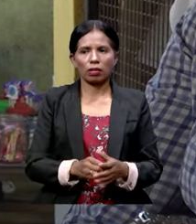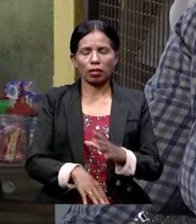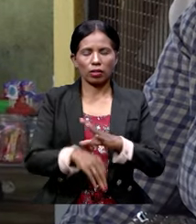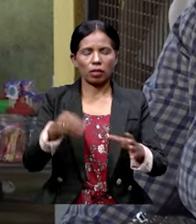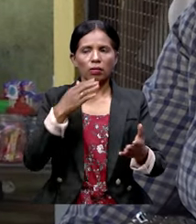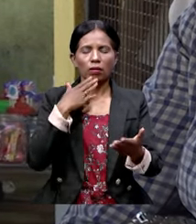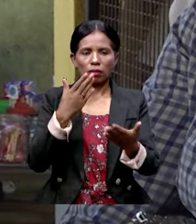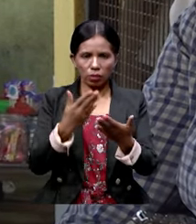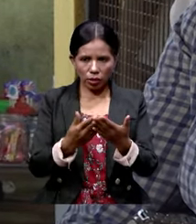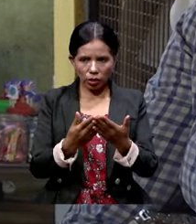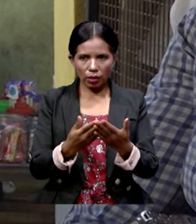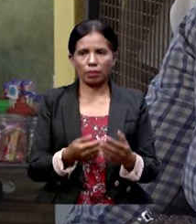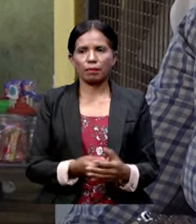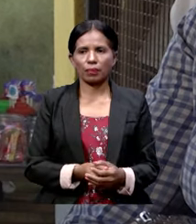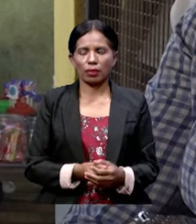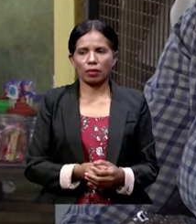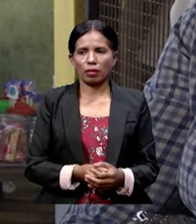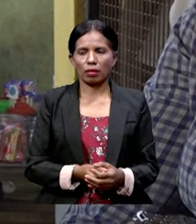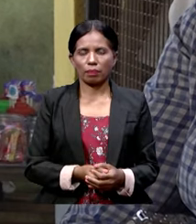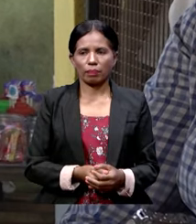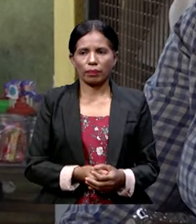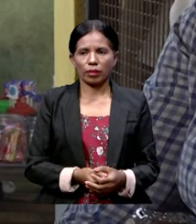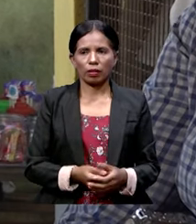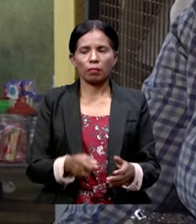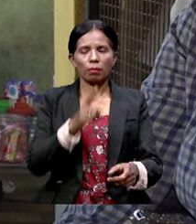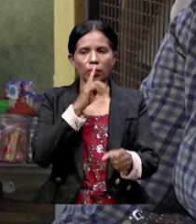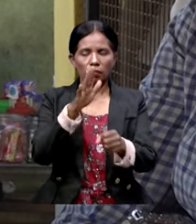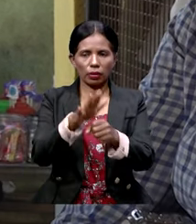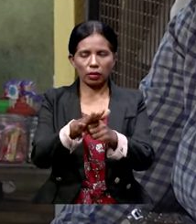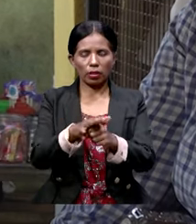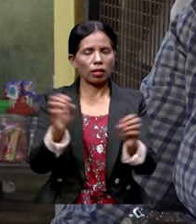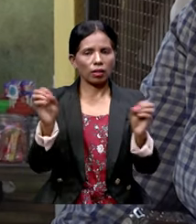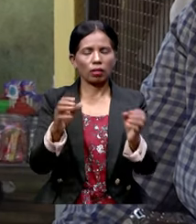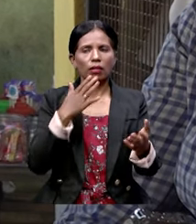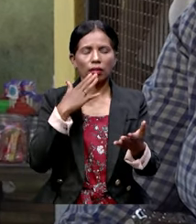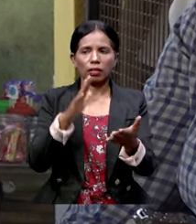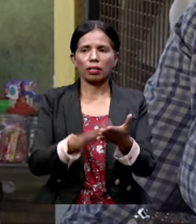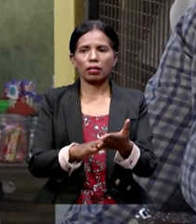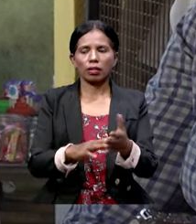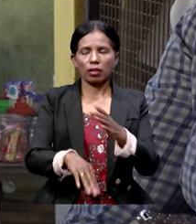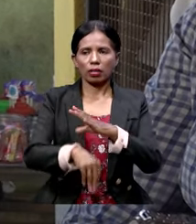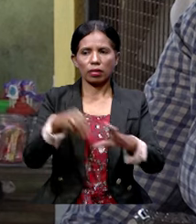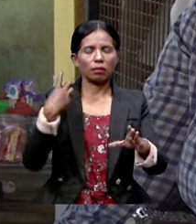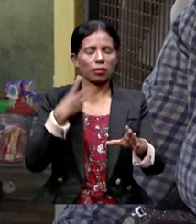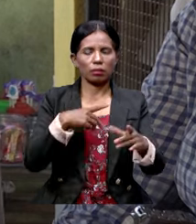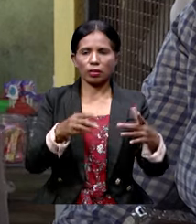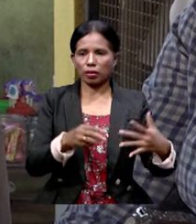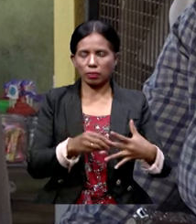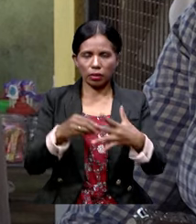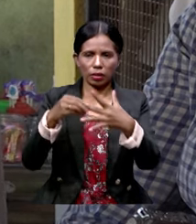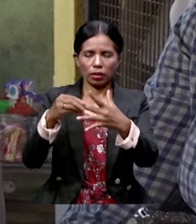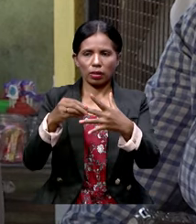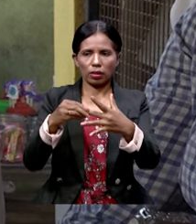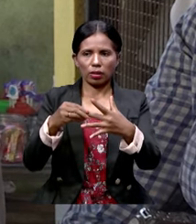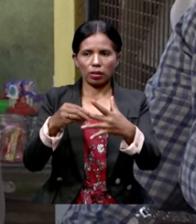rodico, mas vou tirar, permite mal, vou dar dia. Vou tirar, nem vem mais a saia, Liliu, a Iliwa